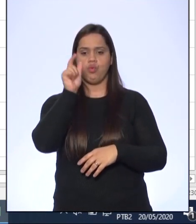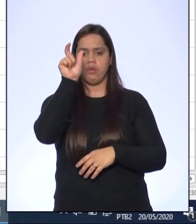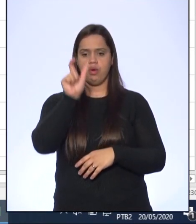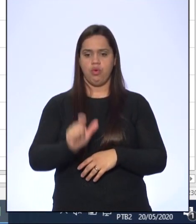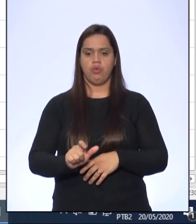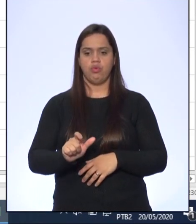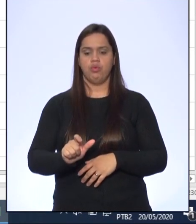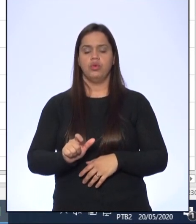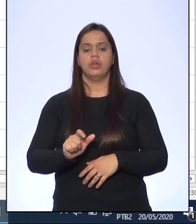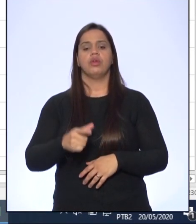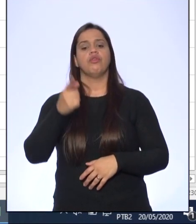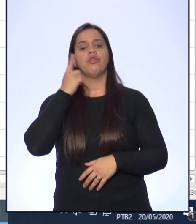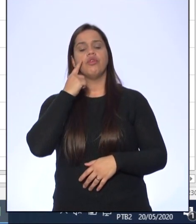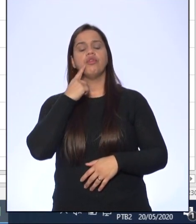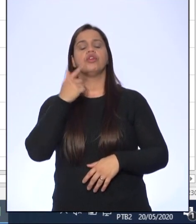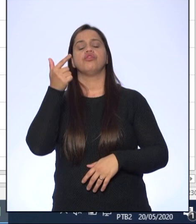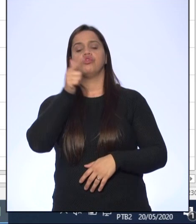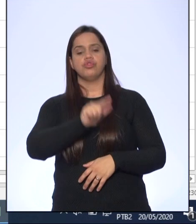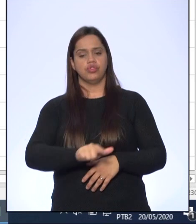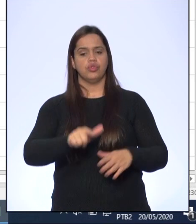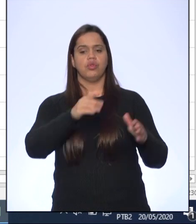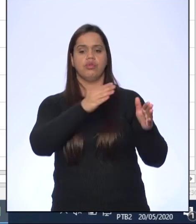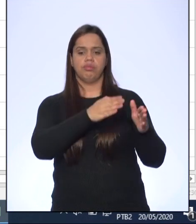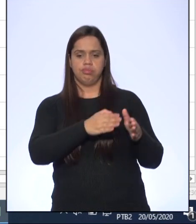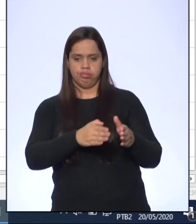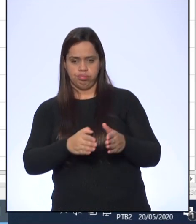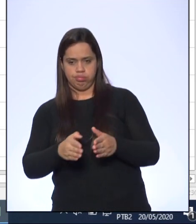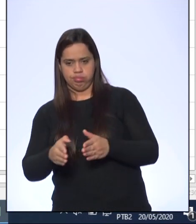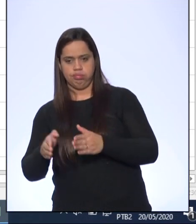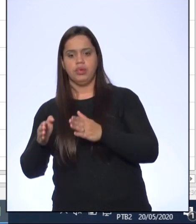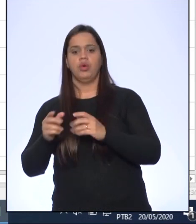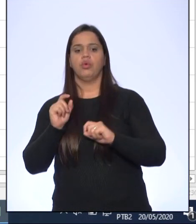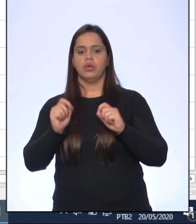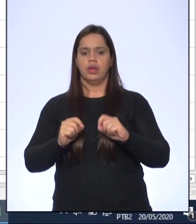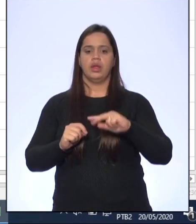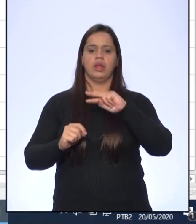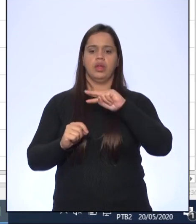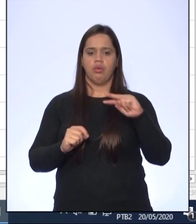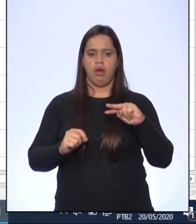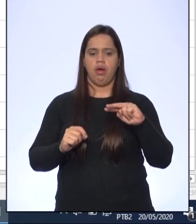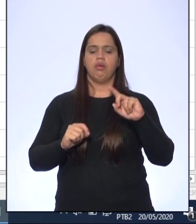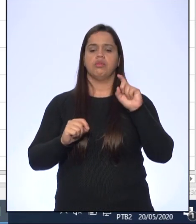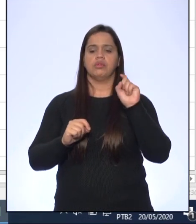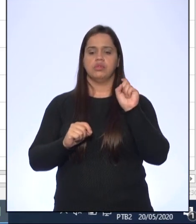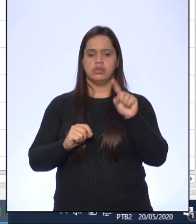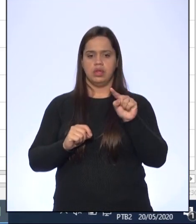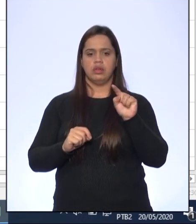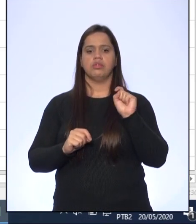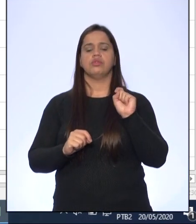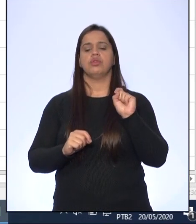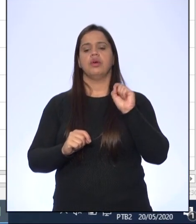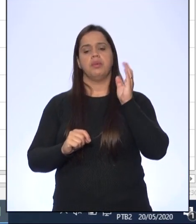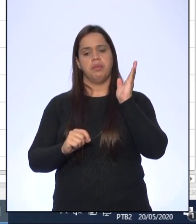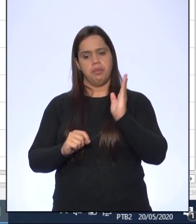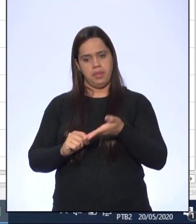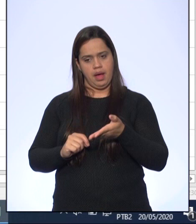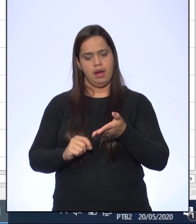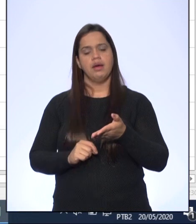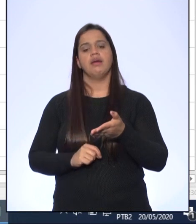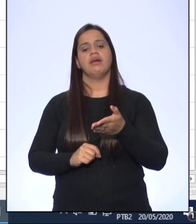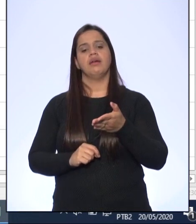Nessa daqui você tem que refazer o processo. Então você vai lá, igual, seleciona, põe a